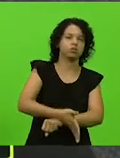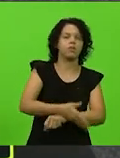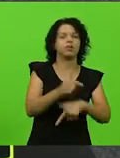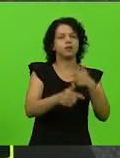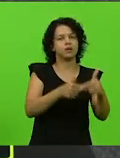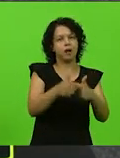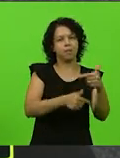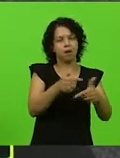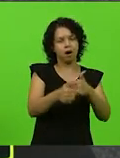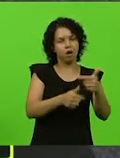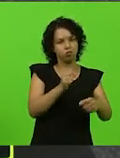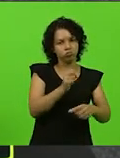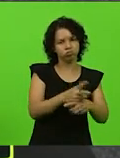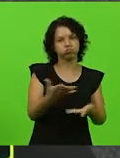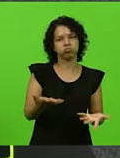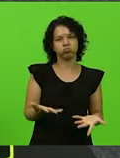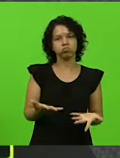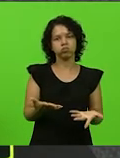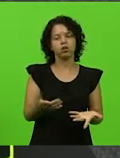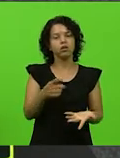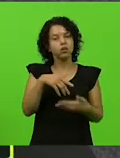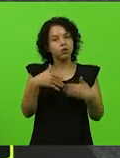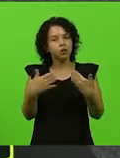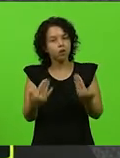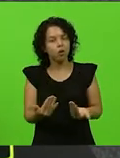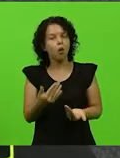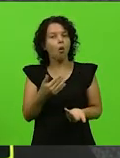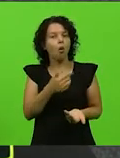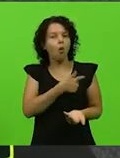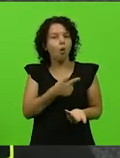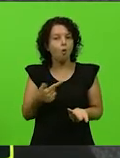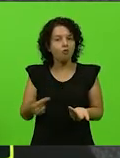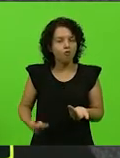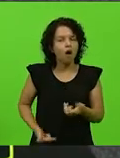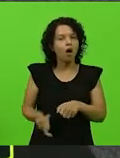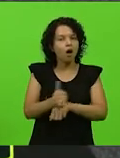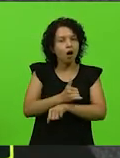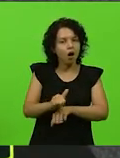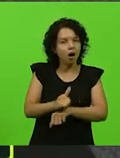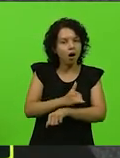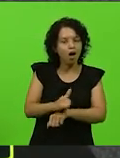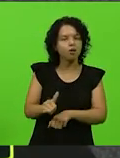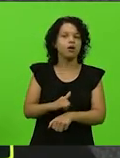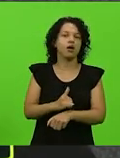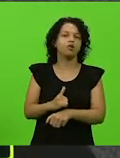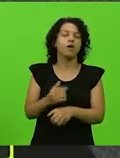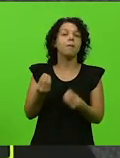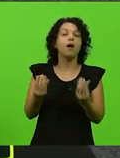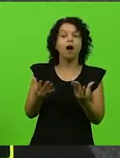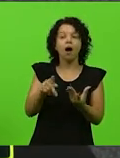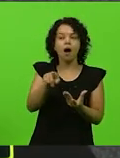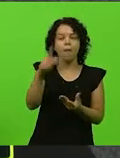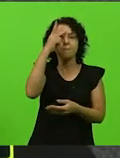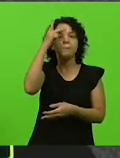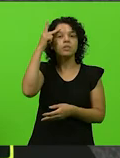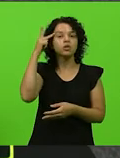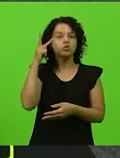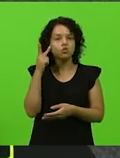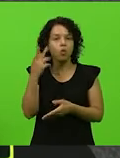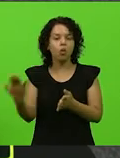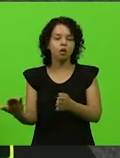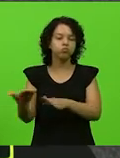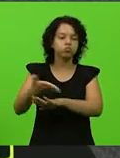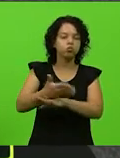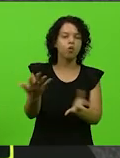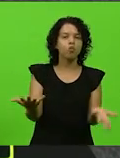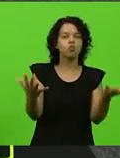então é uma forma que o governo encontrou para fazer com que a inserção dessas pessoas se façam